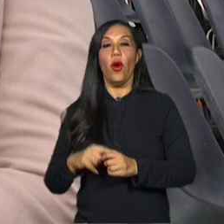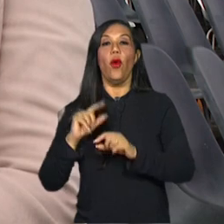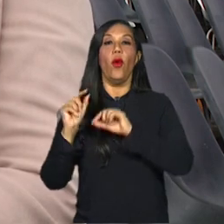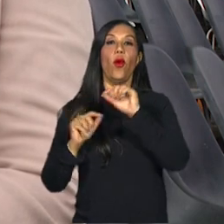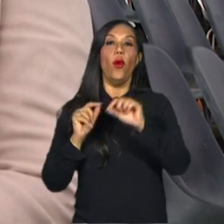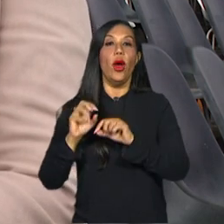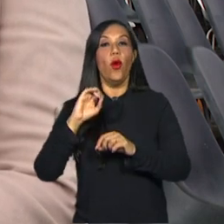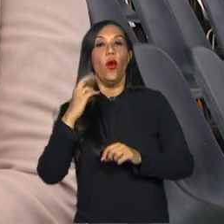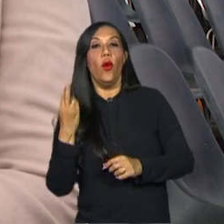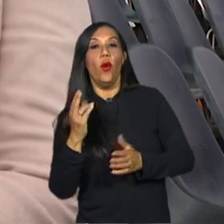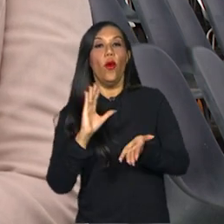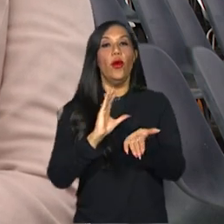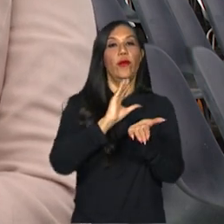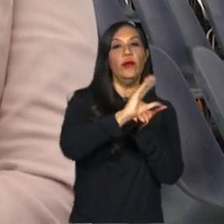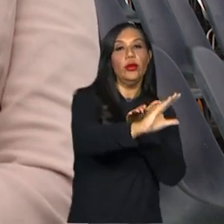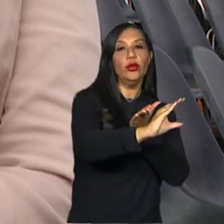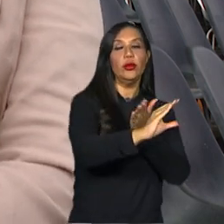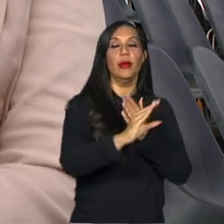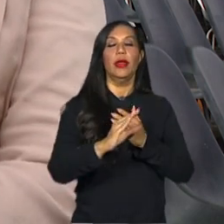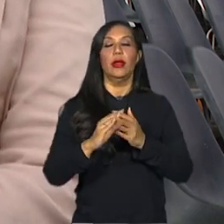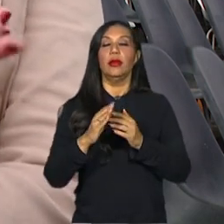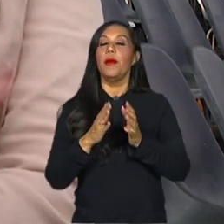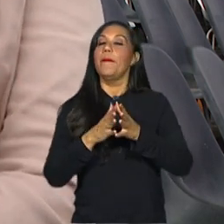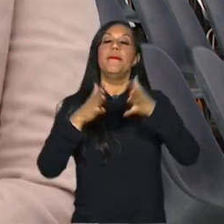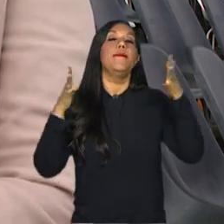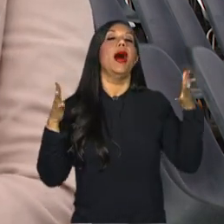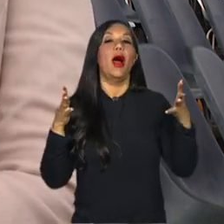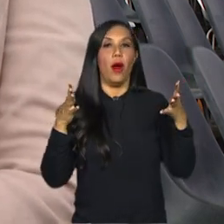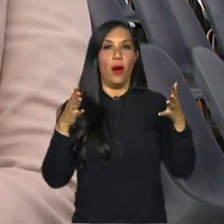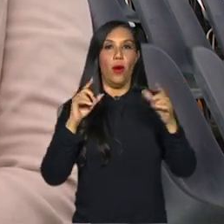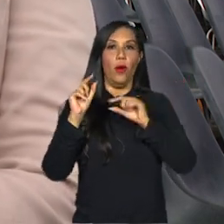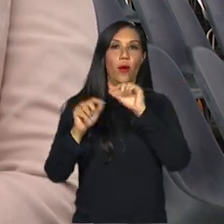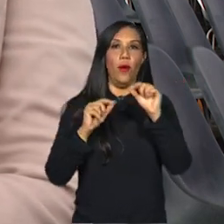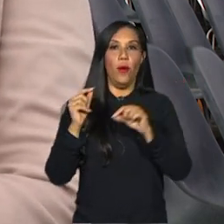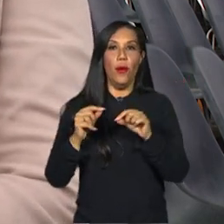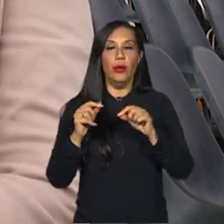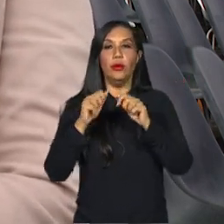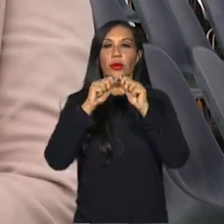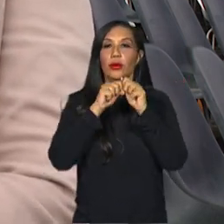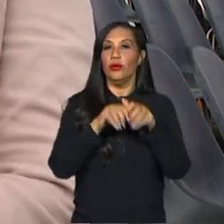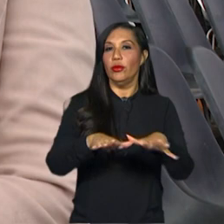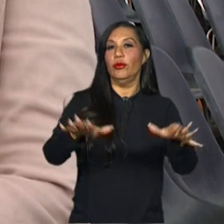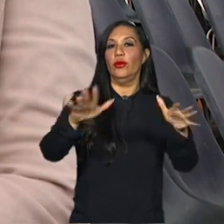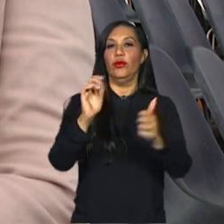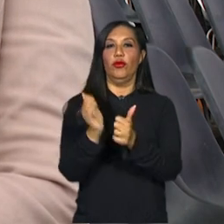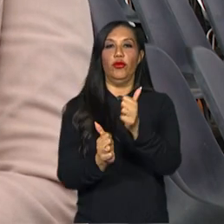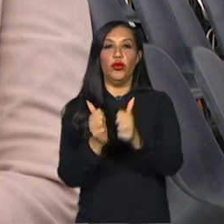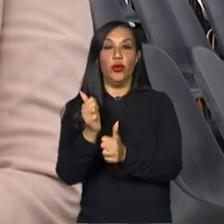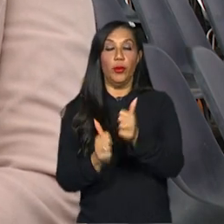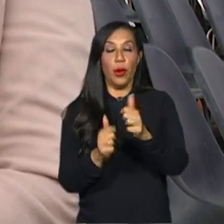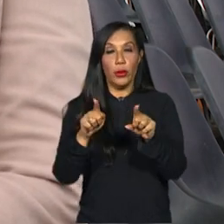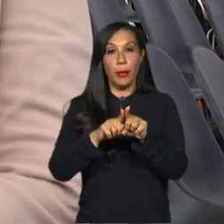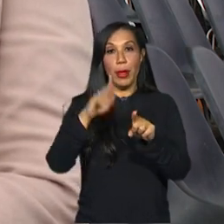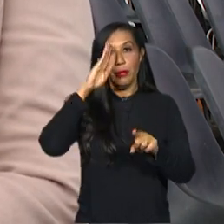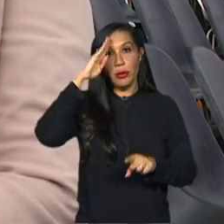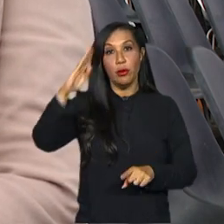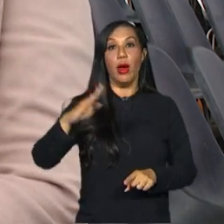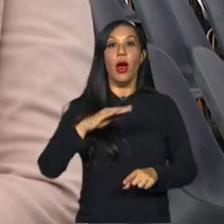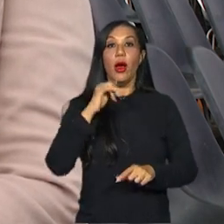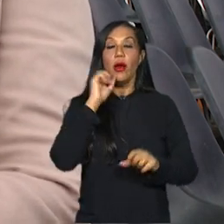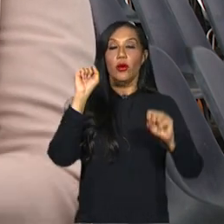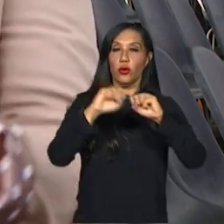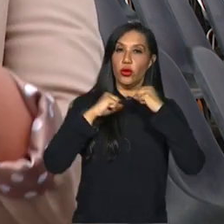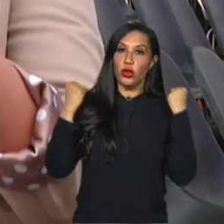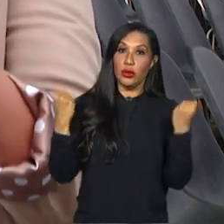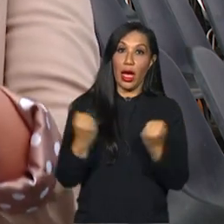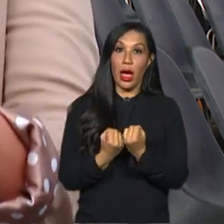ou esse investimento maior no espalhamento do futebol, sobretudo por intermédio de seus